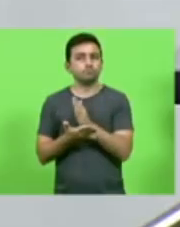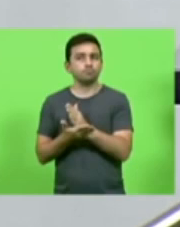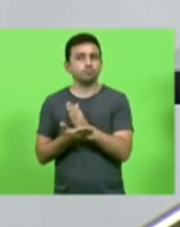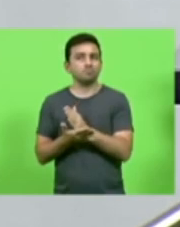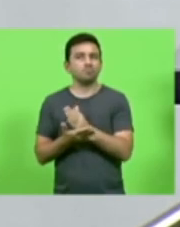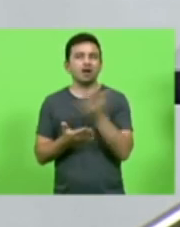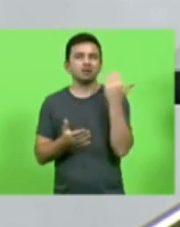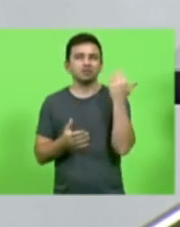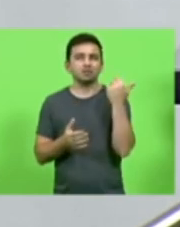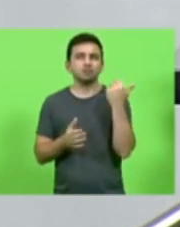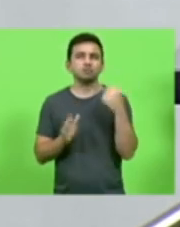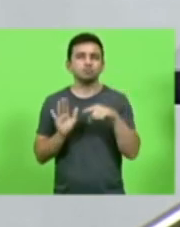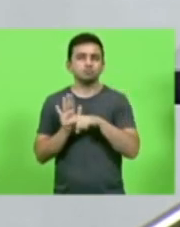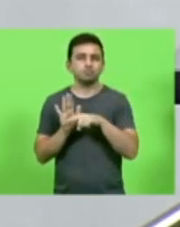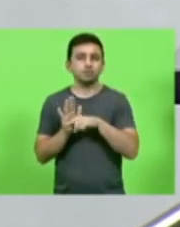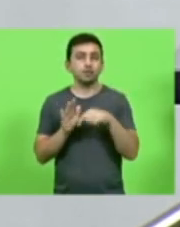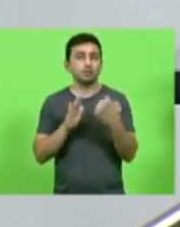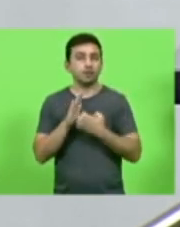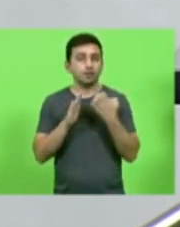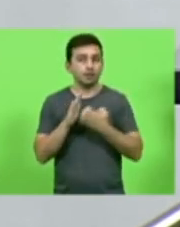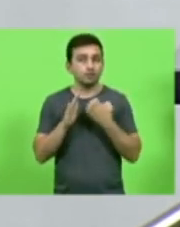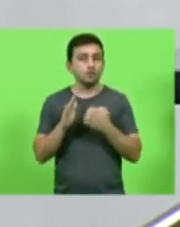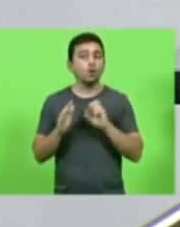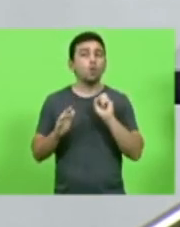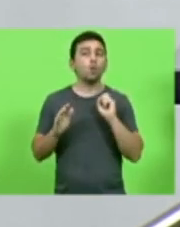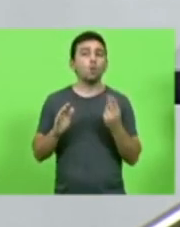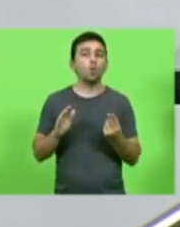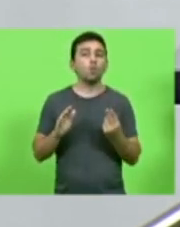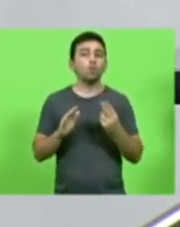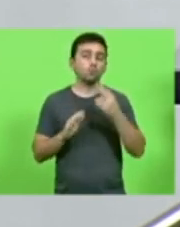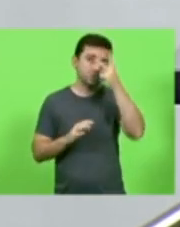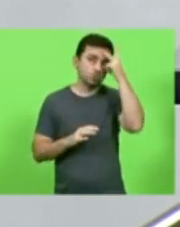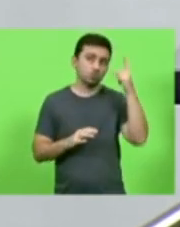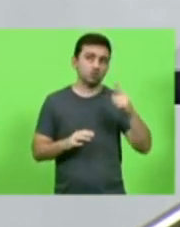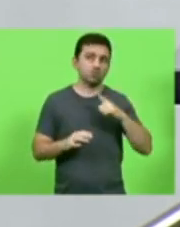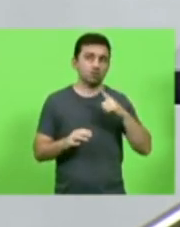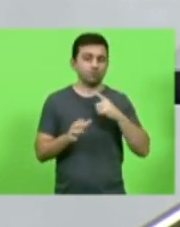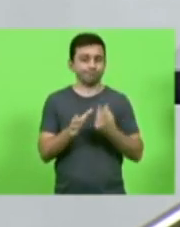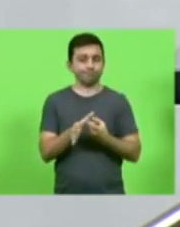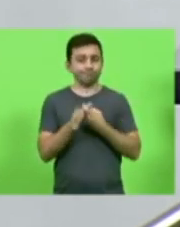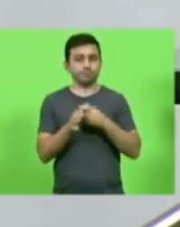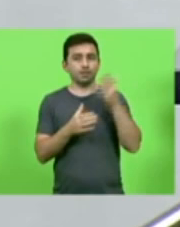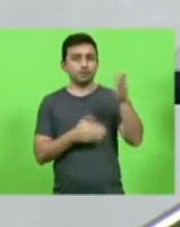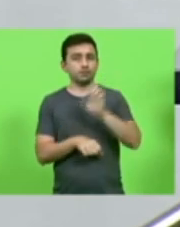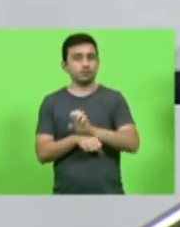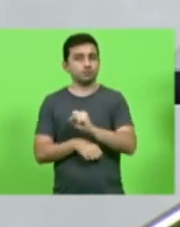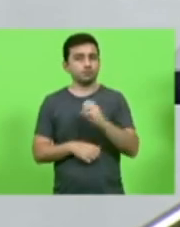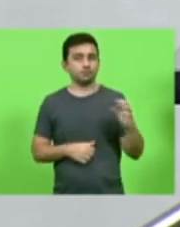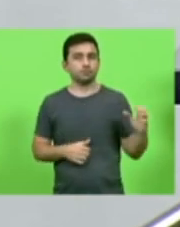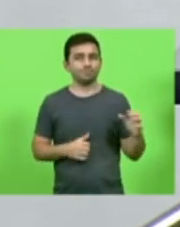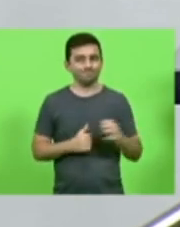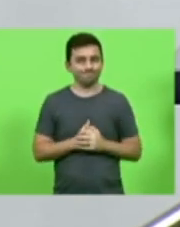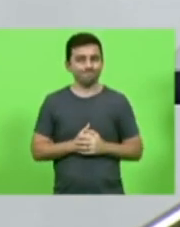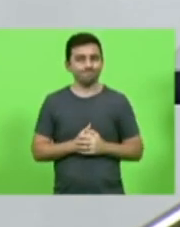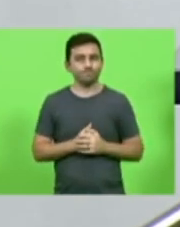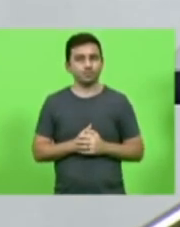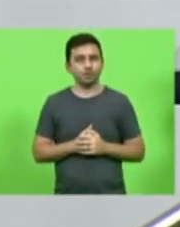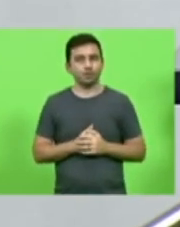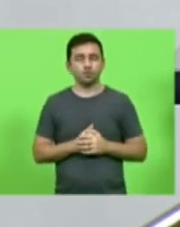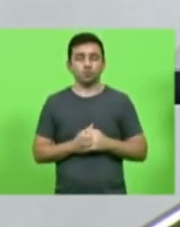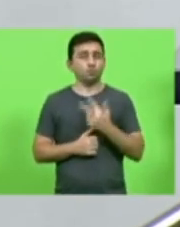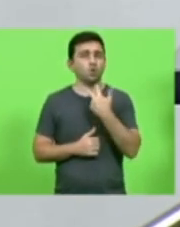O deputado defendeu a derrubada do veto pelo parlamento para que a medida entre em vigor. Não é possível